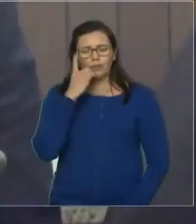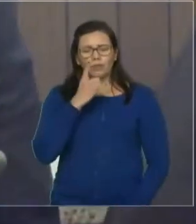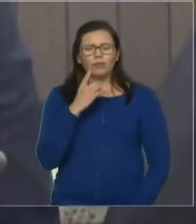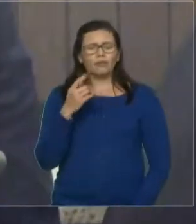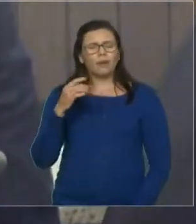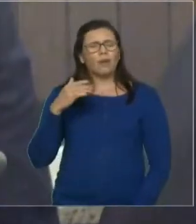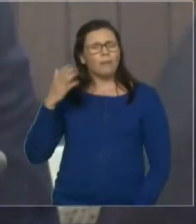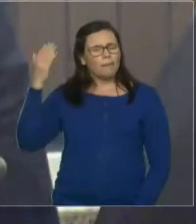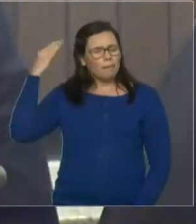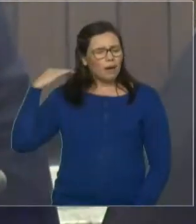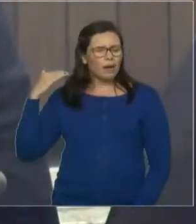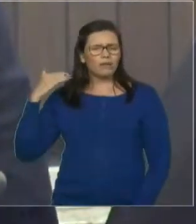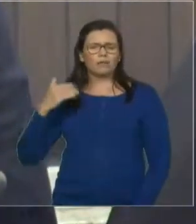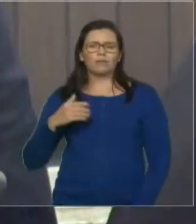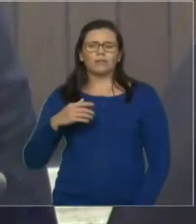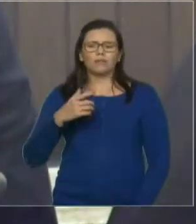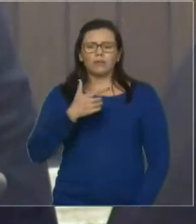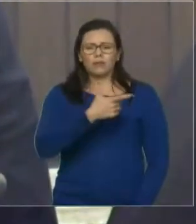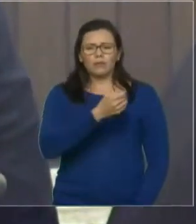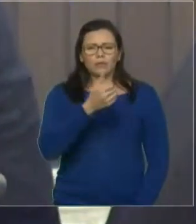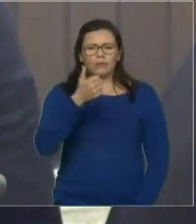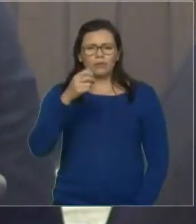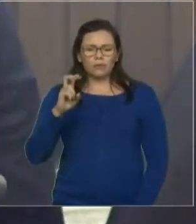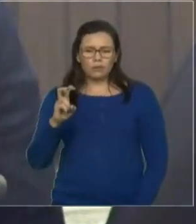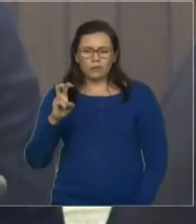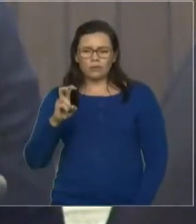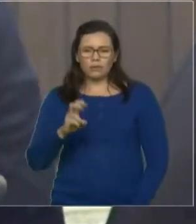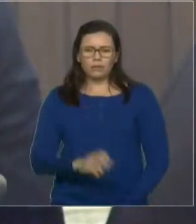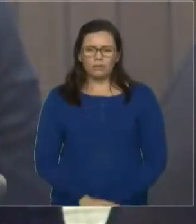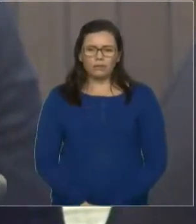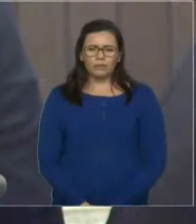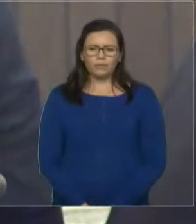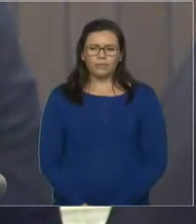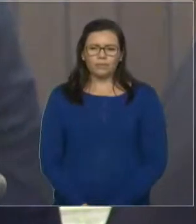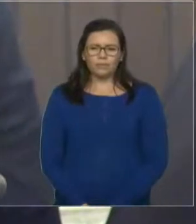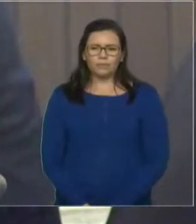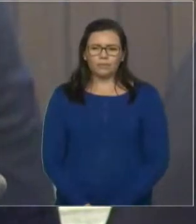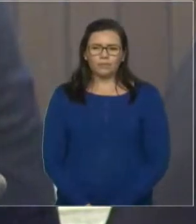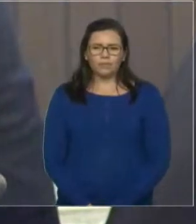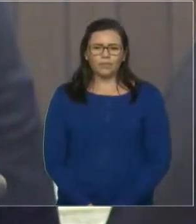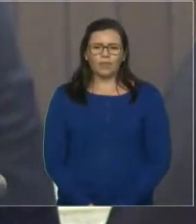também qual é a ação da CINFRA? O pau que dá em Chico tem que dar em Francisco.